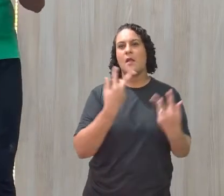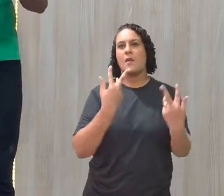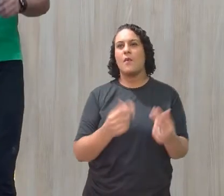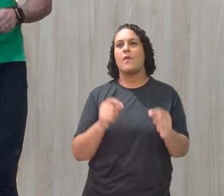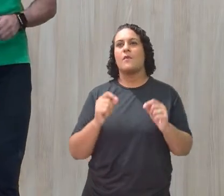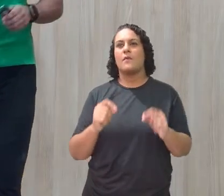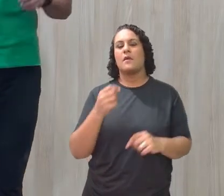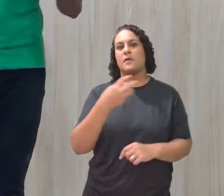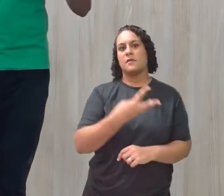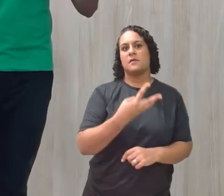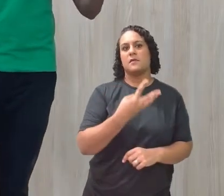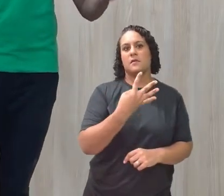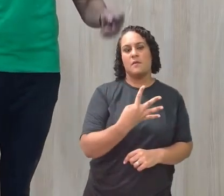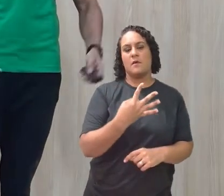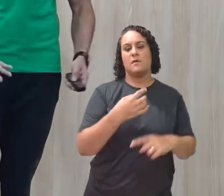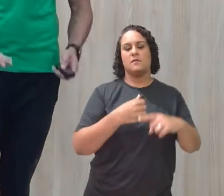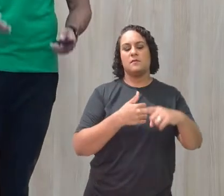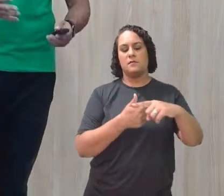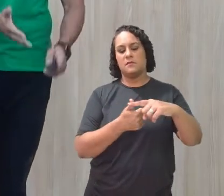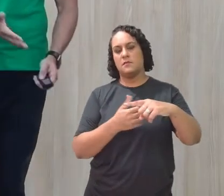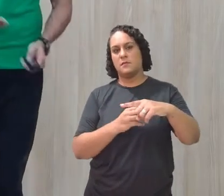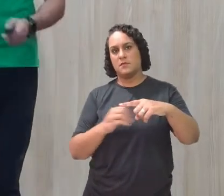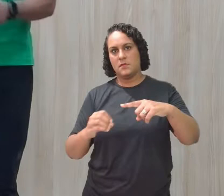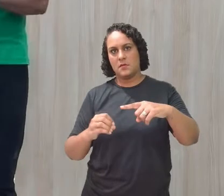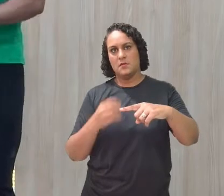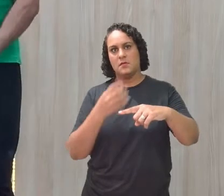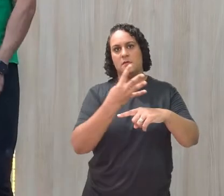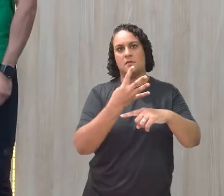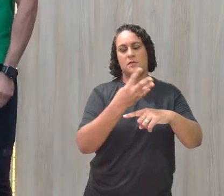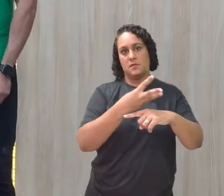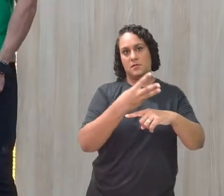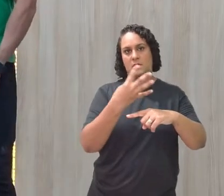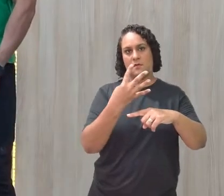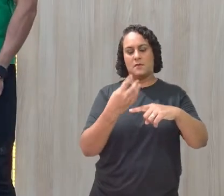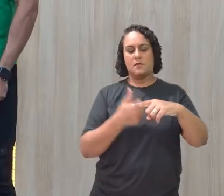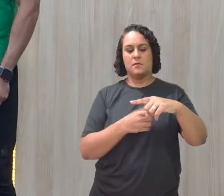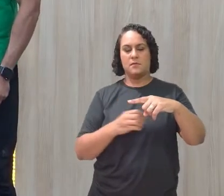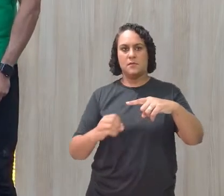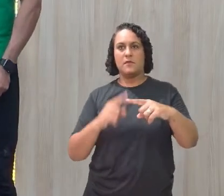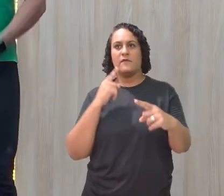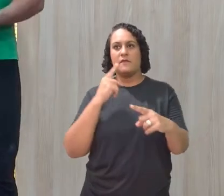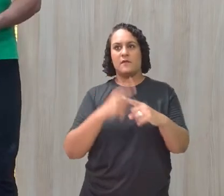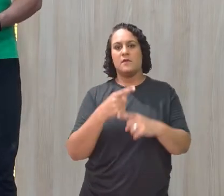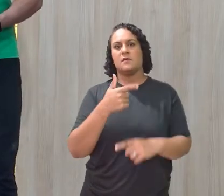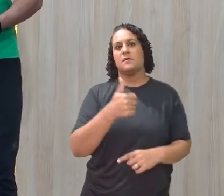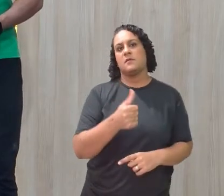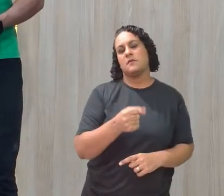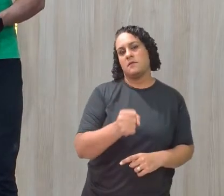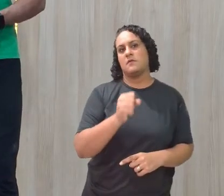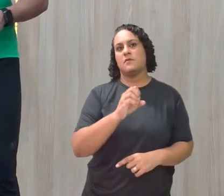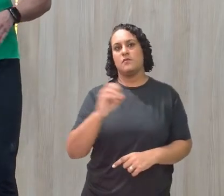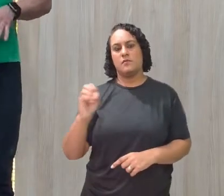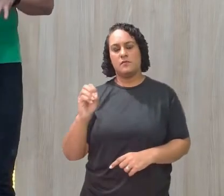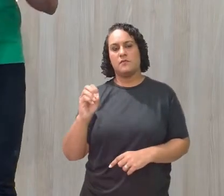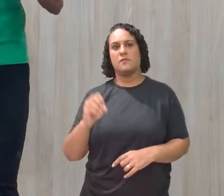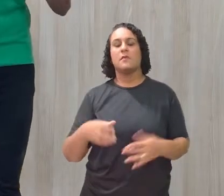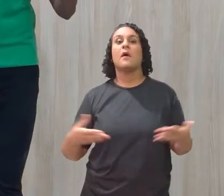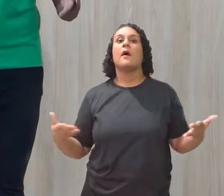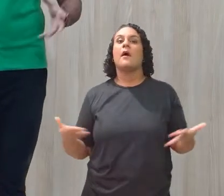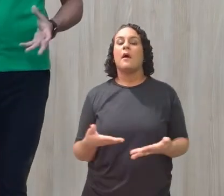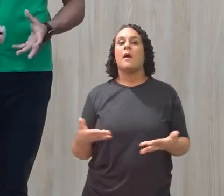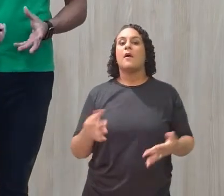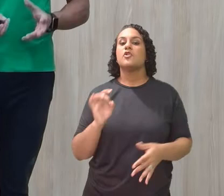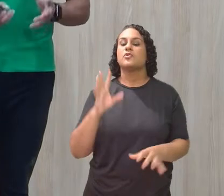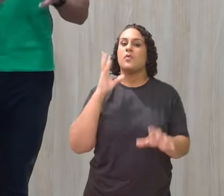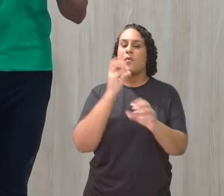que 34 centésimos, 34 sobre 100, vezes 800. Então, agora é só